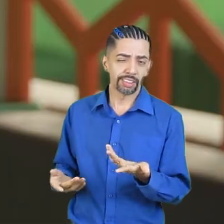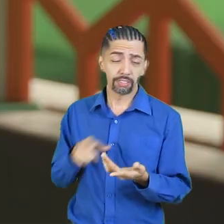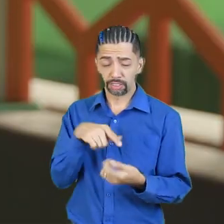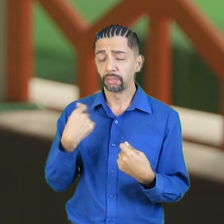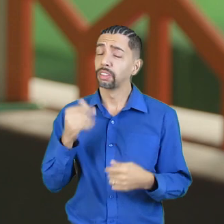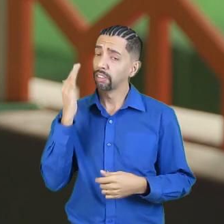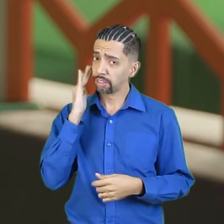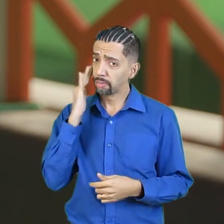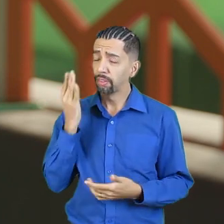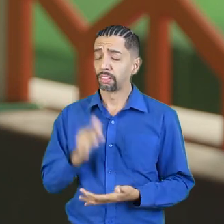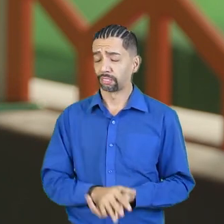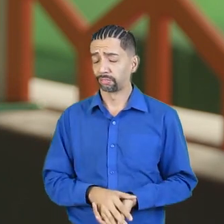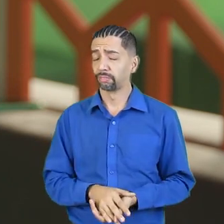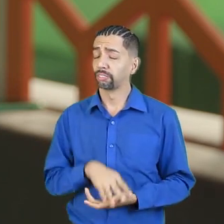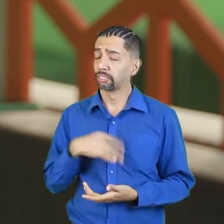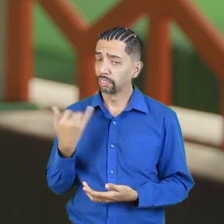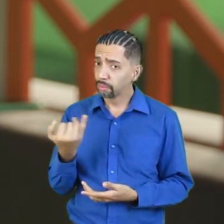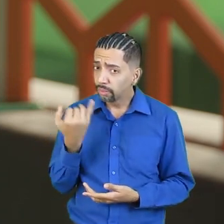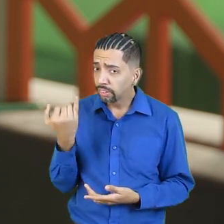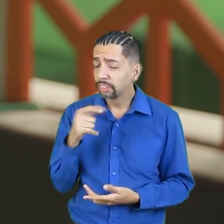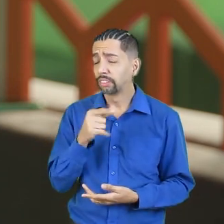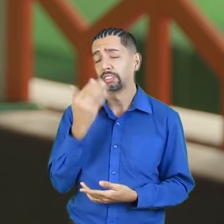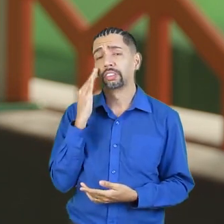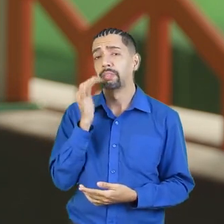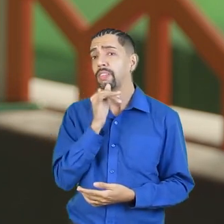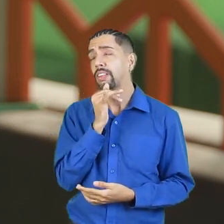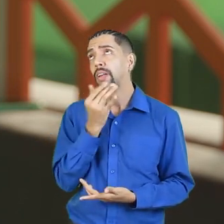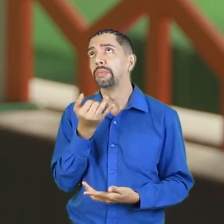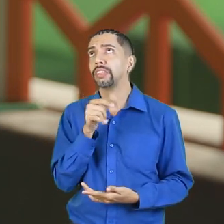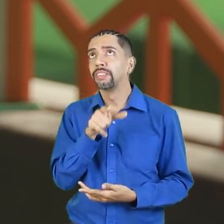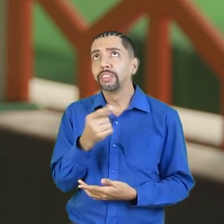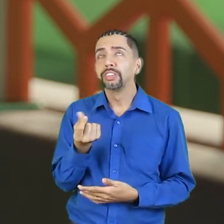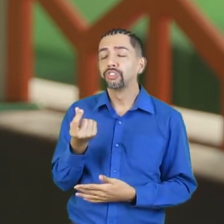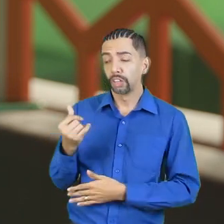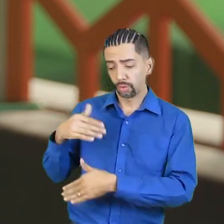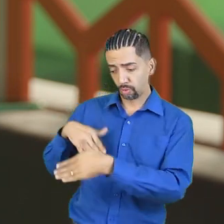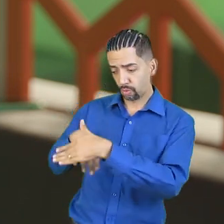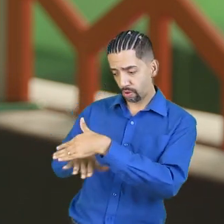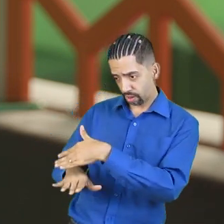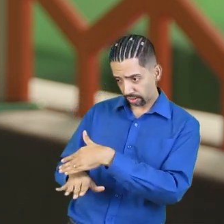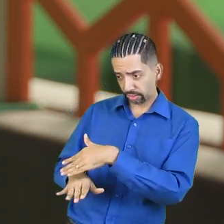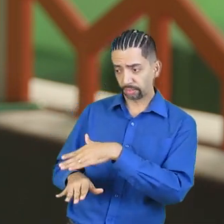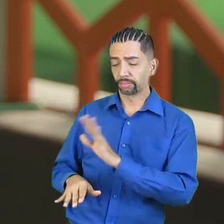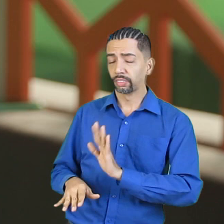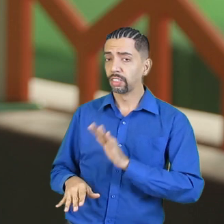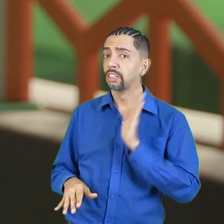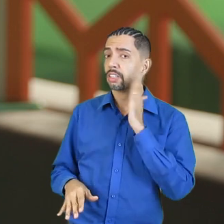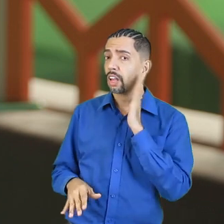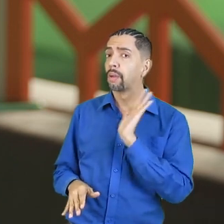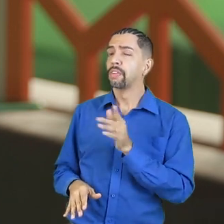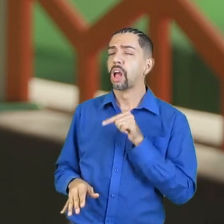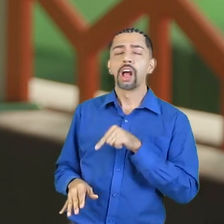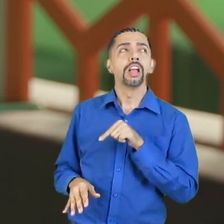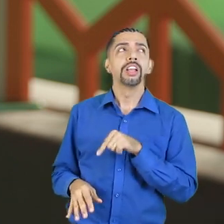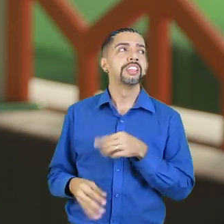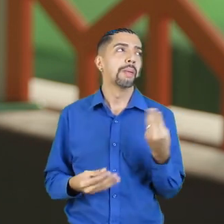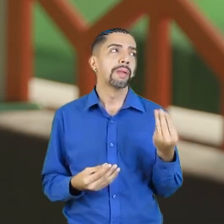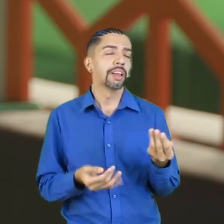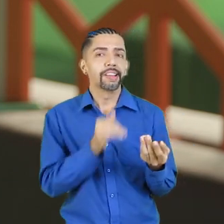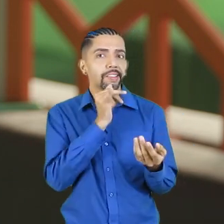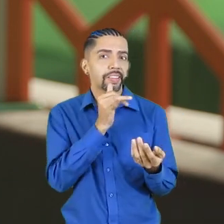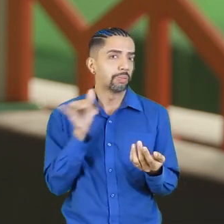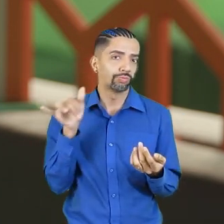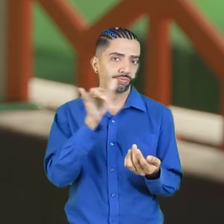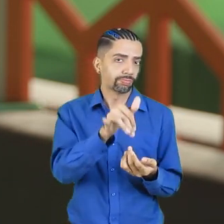Por isso a educação financeira é tão importante, porque quando eu estou guardando e carimbando esse recurso financeiro, ninguém